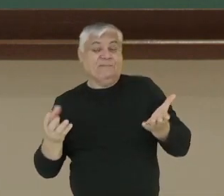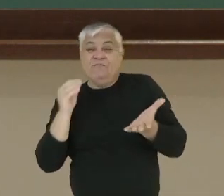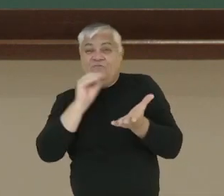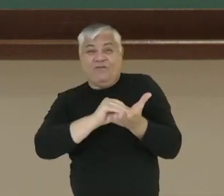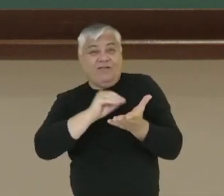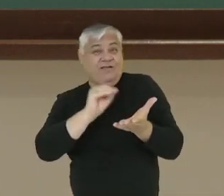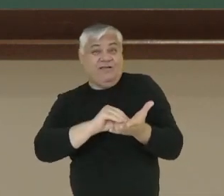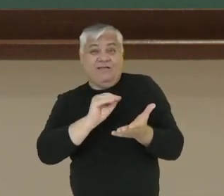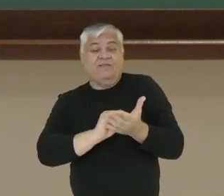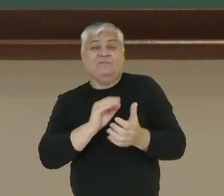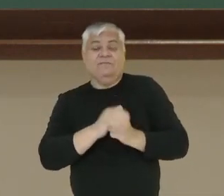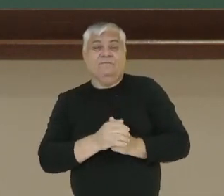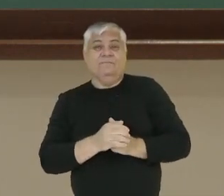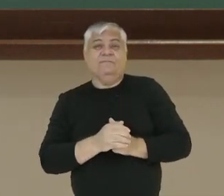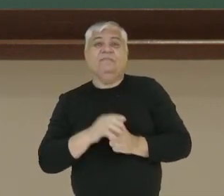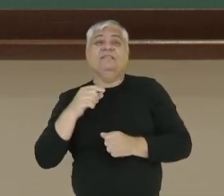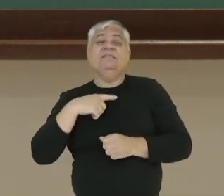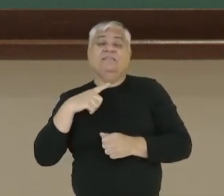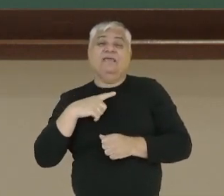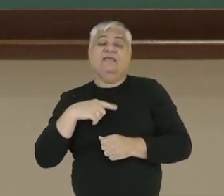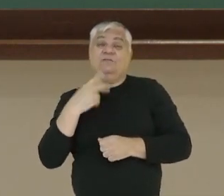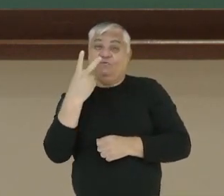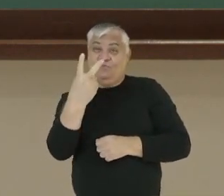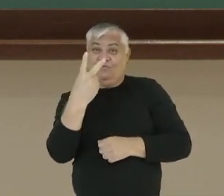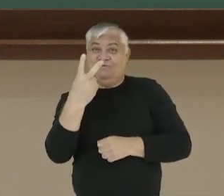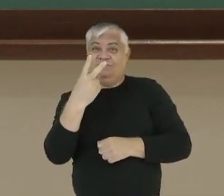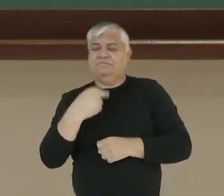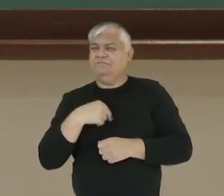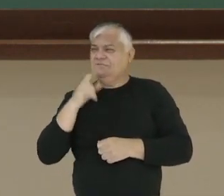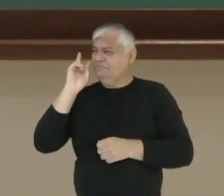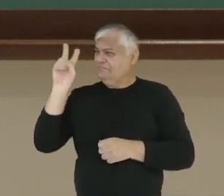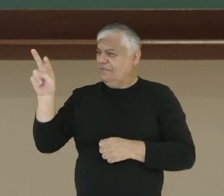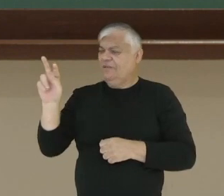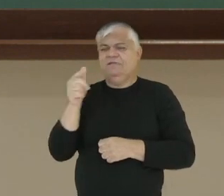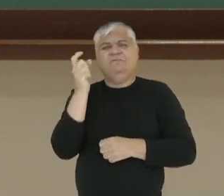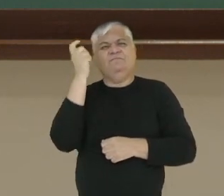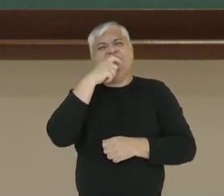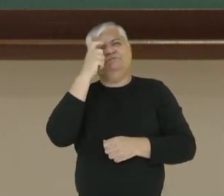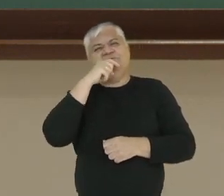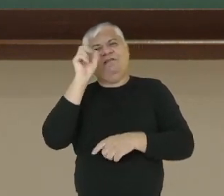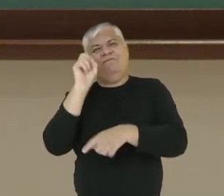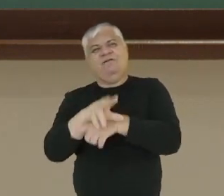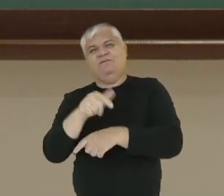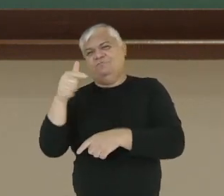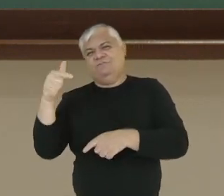a plaquinha do há vagas, que é a miragem, porque na verdade não há vagas.